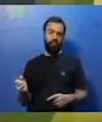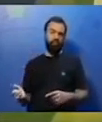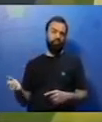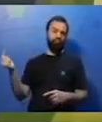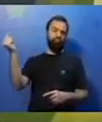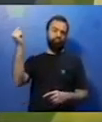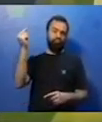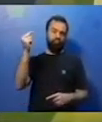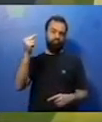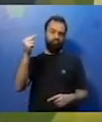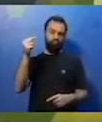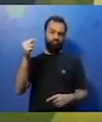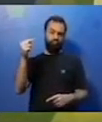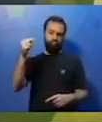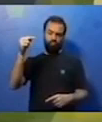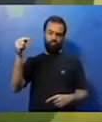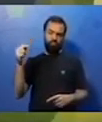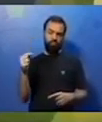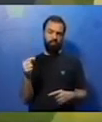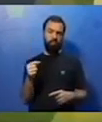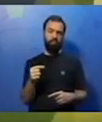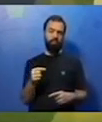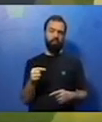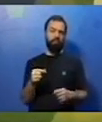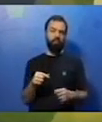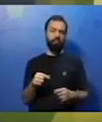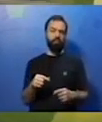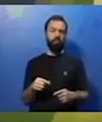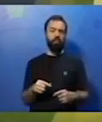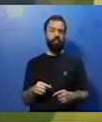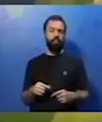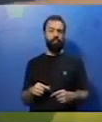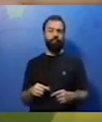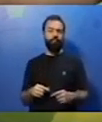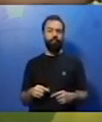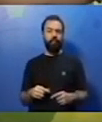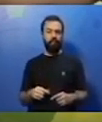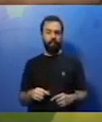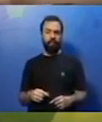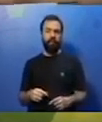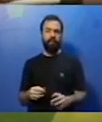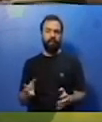o denominador da outra fração. Então,